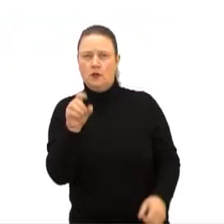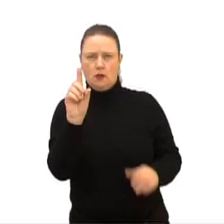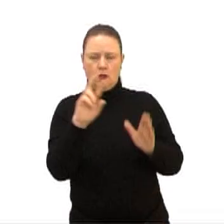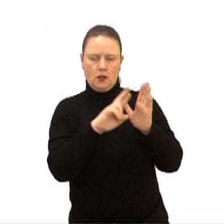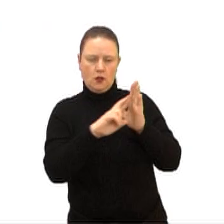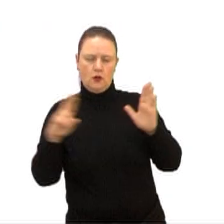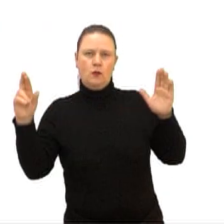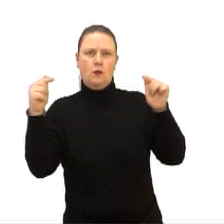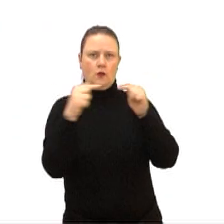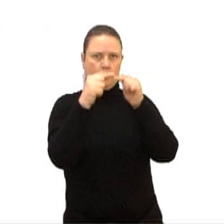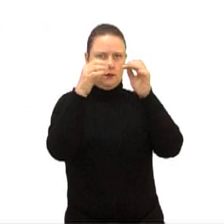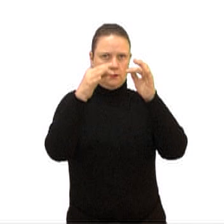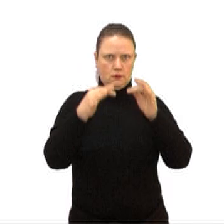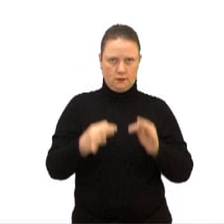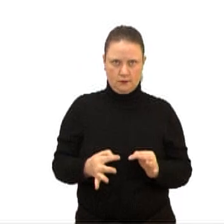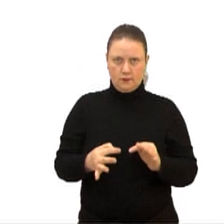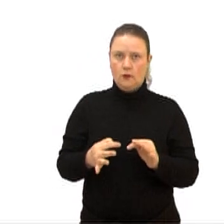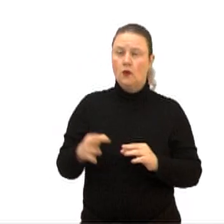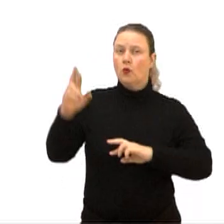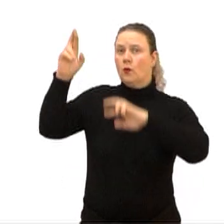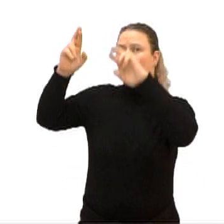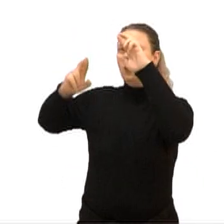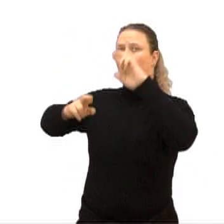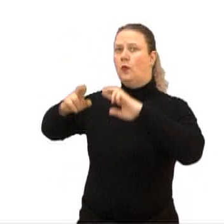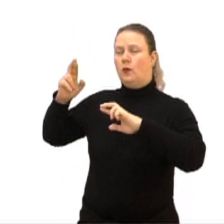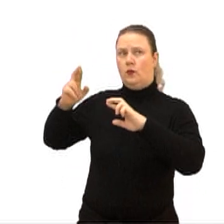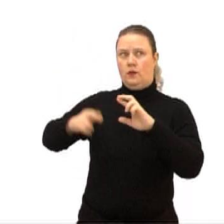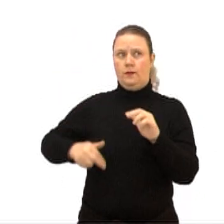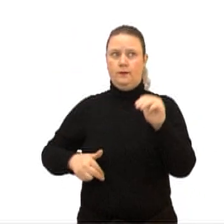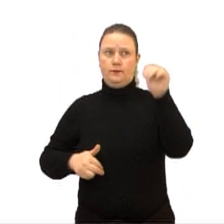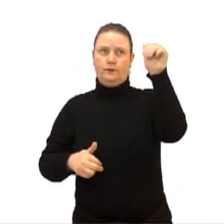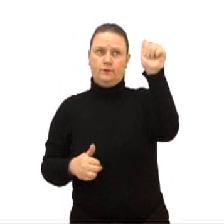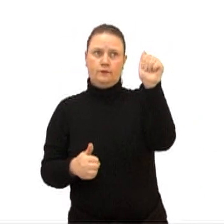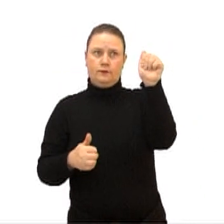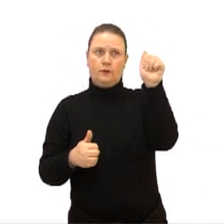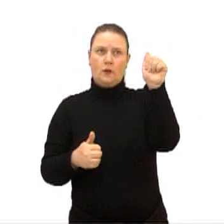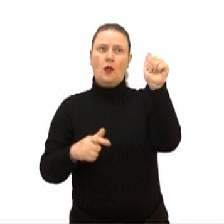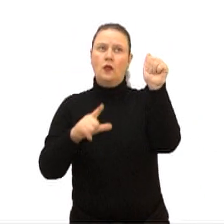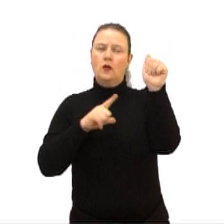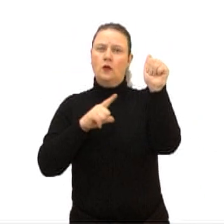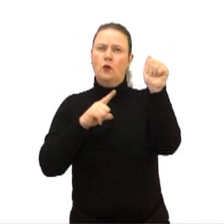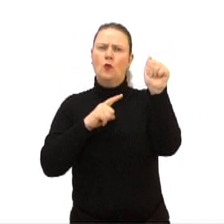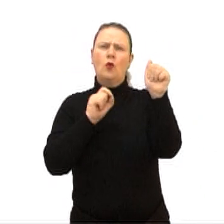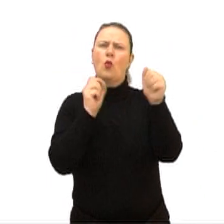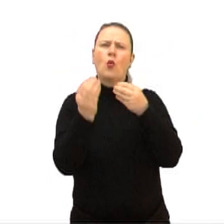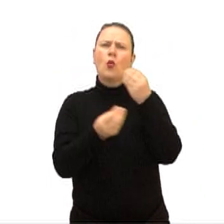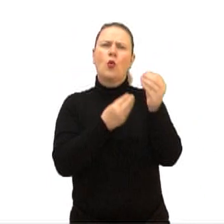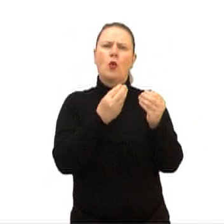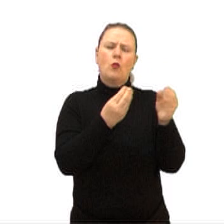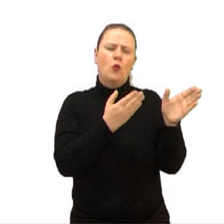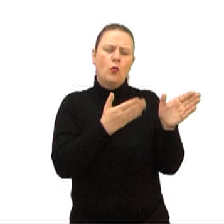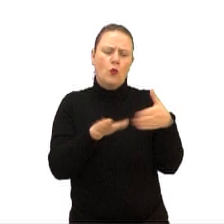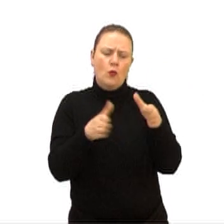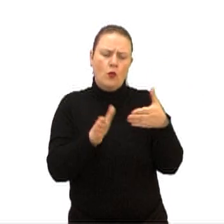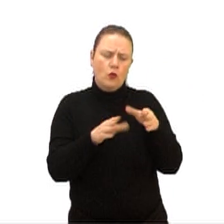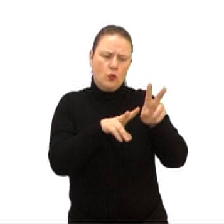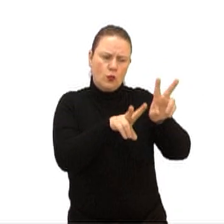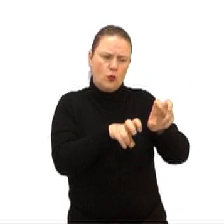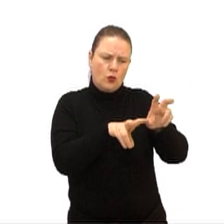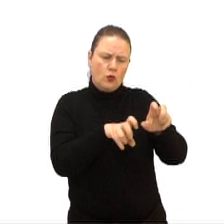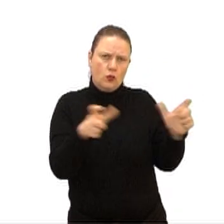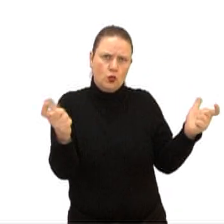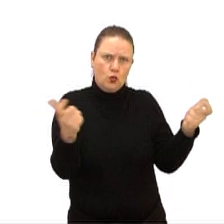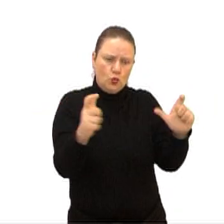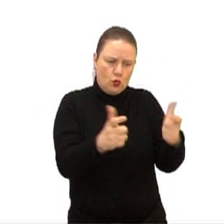correta, onde nós vamos verificar. Letra A. A produção é baseada na pequena propriedade?